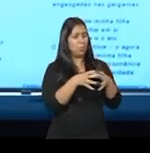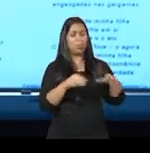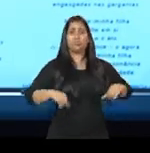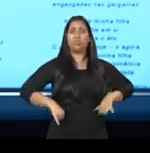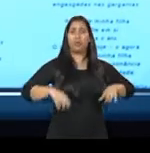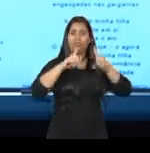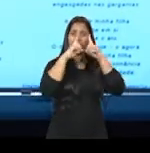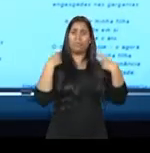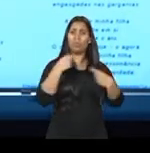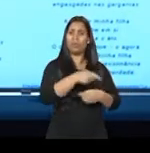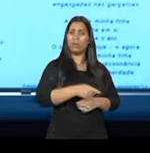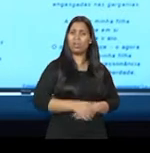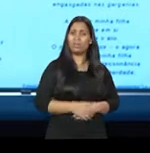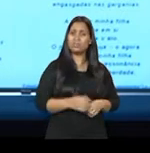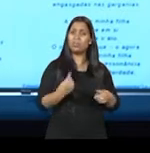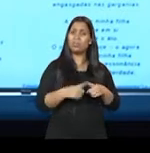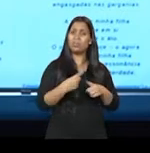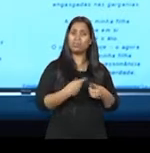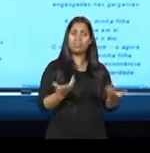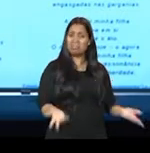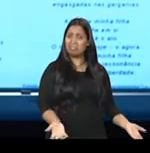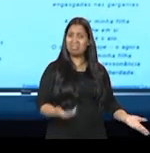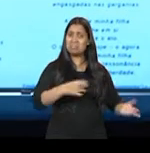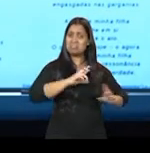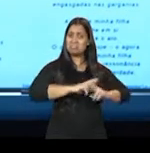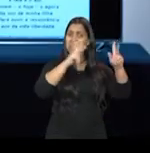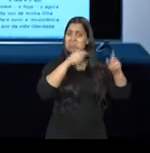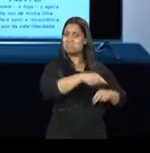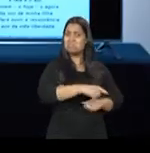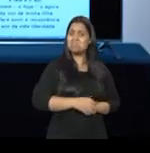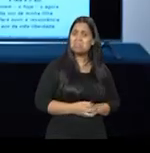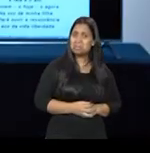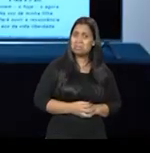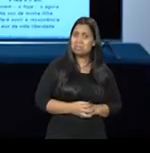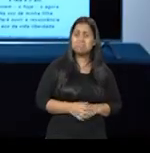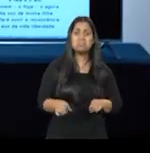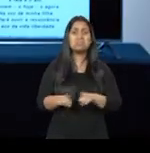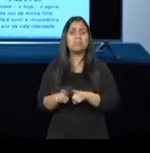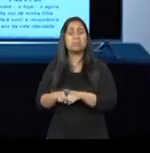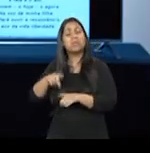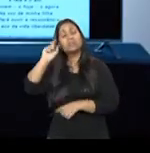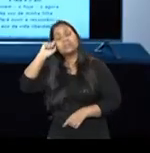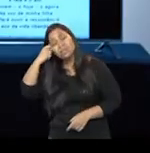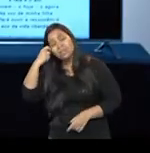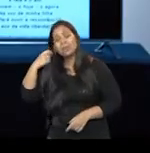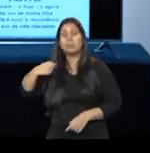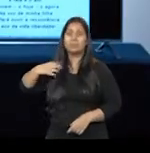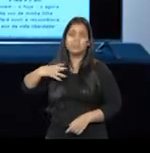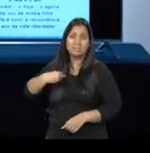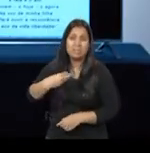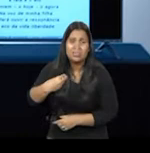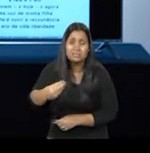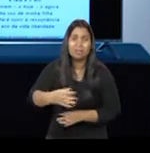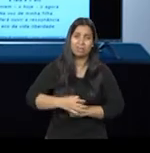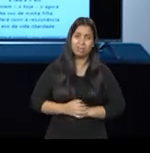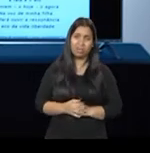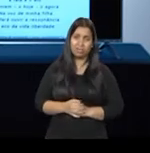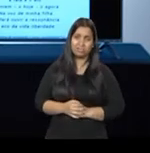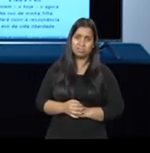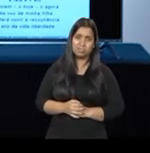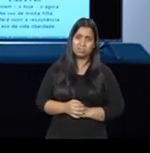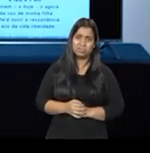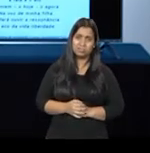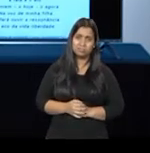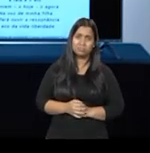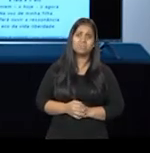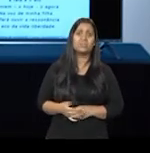grupos, né, sofrerem violências porque são diferentes, né? A questão dos negros, dos descendentes que vem trazendo ao longo da